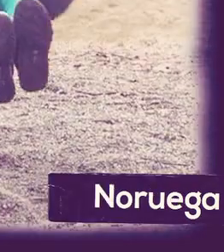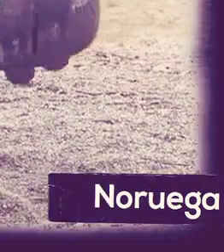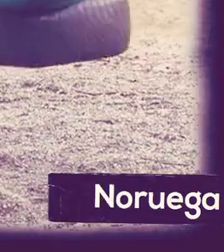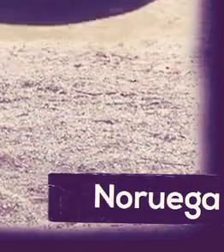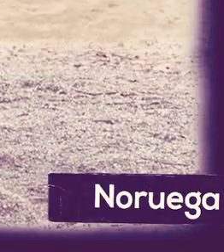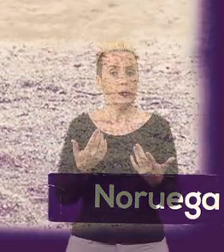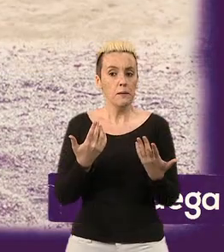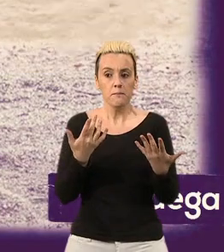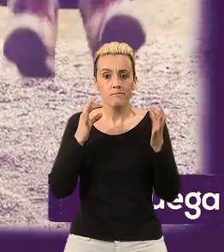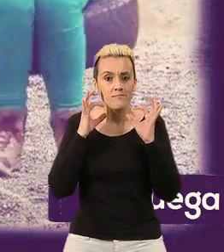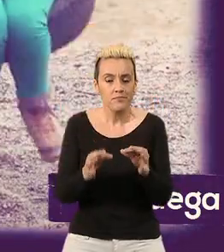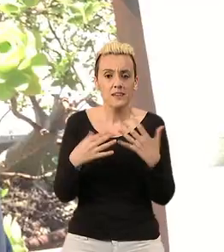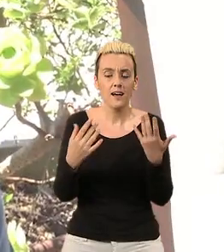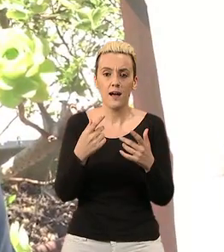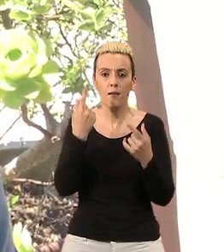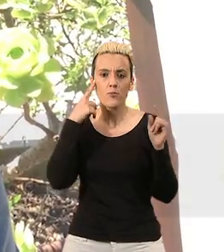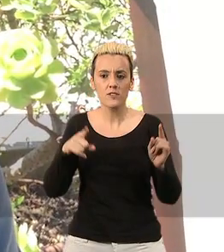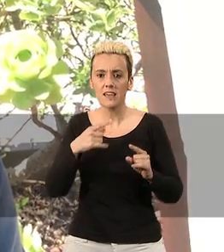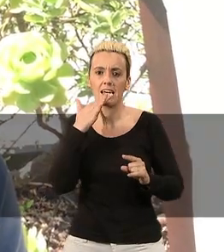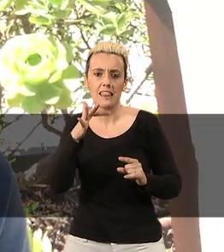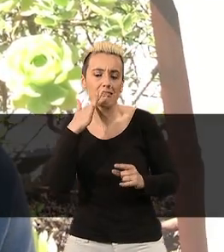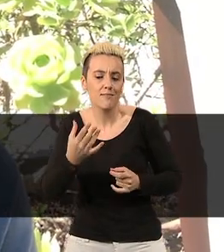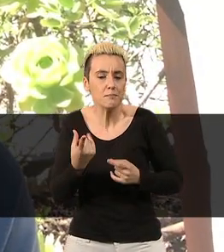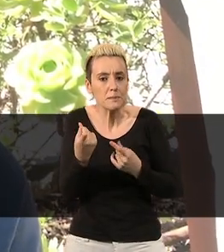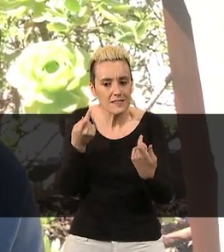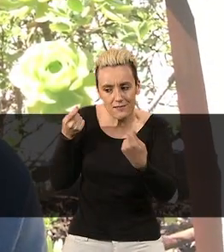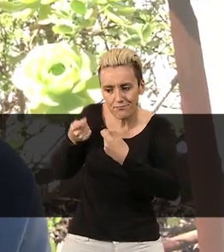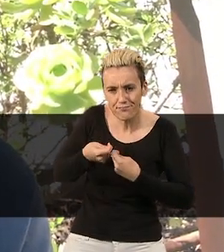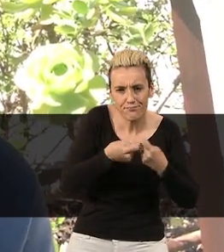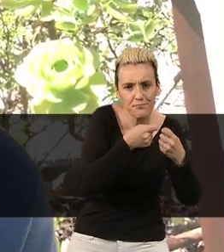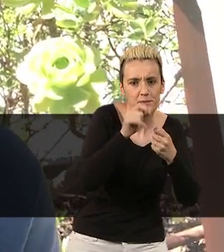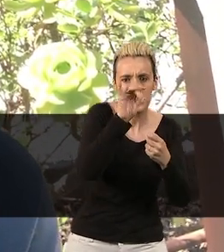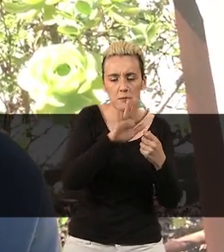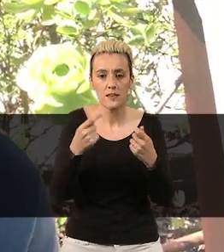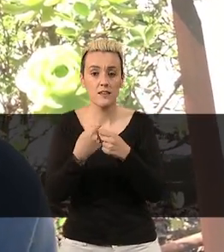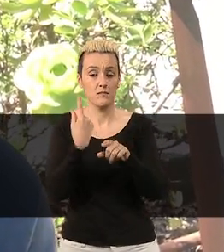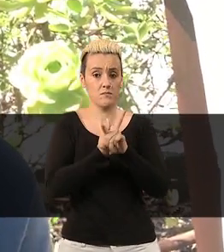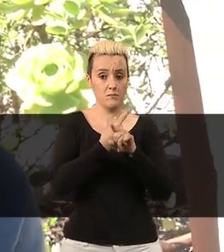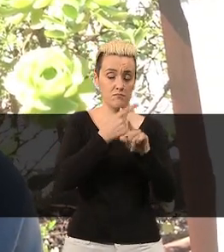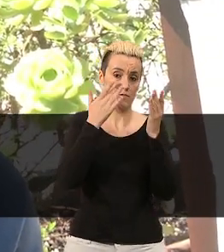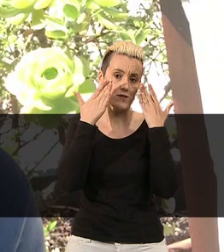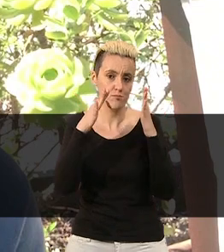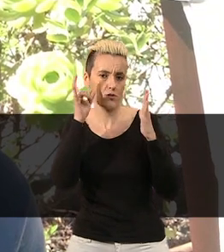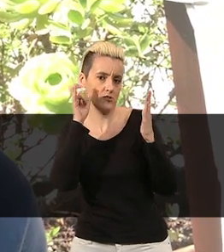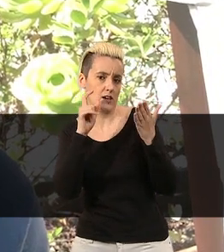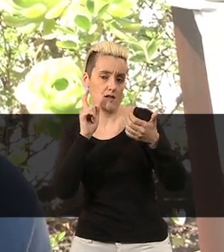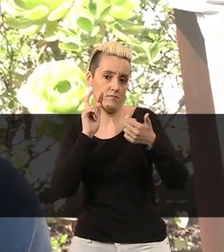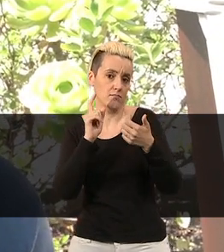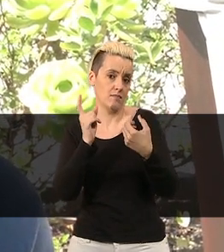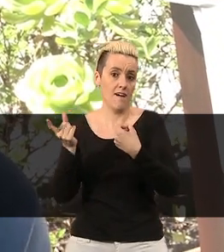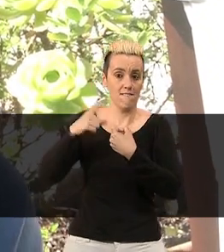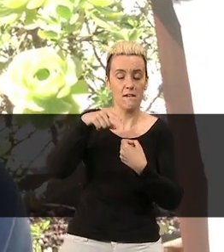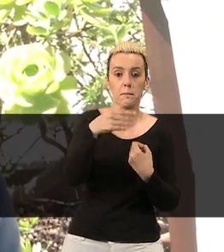Porque as palavras precisavam de retratos, nós pedimos a todos aqueles que nos seguem nas redes sociais que nos enviassem vídeos. E assim